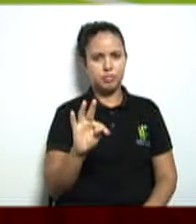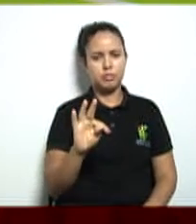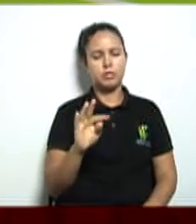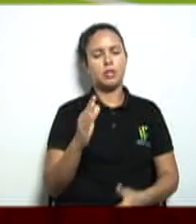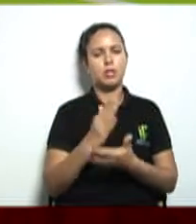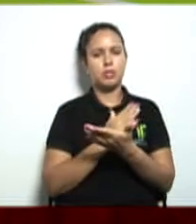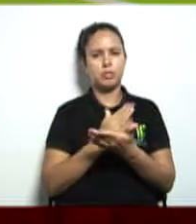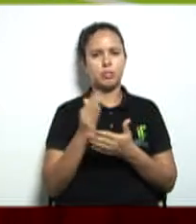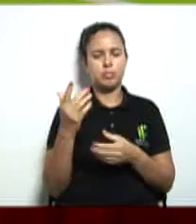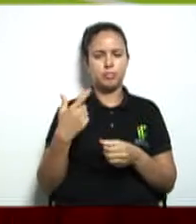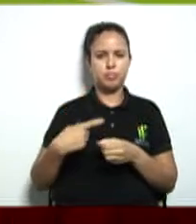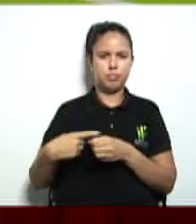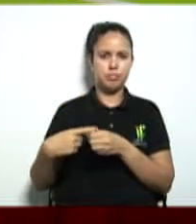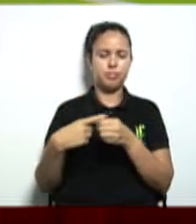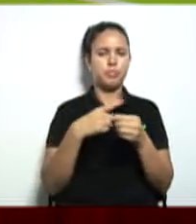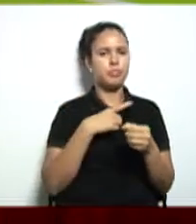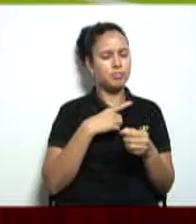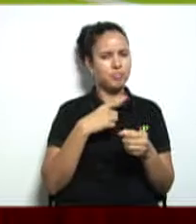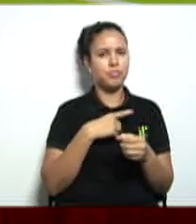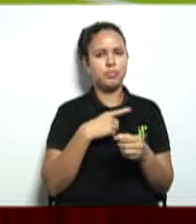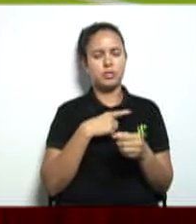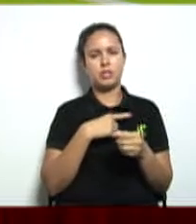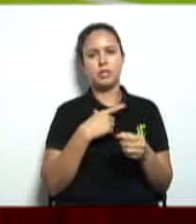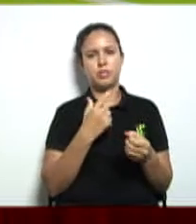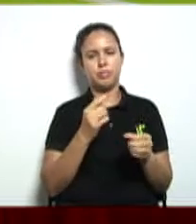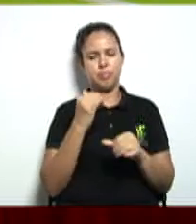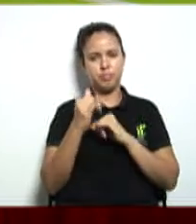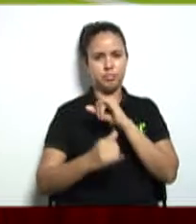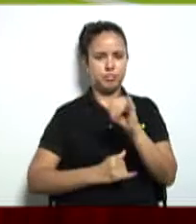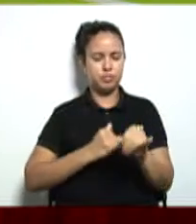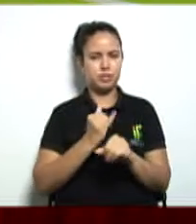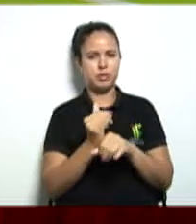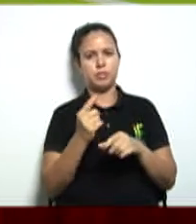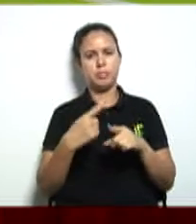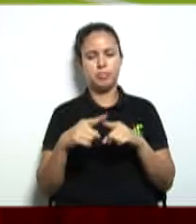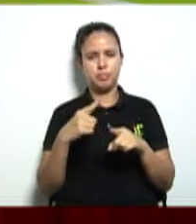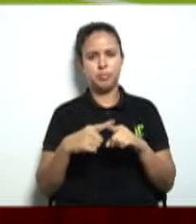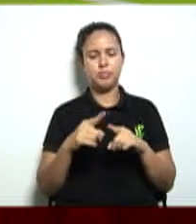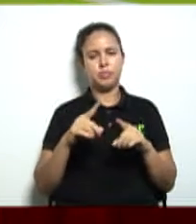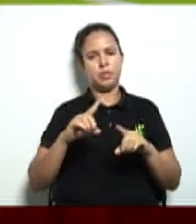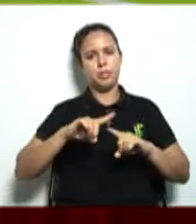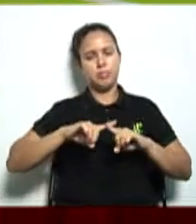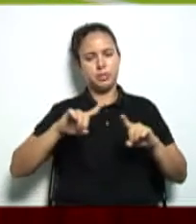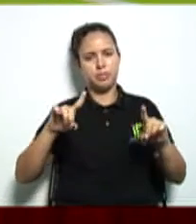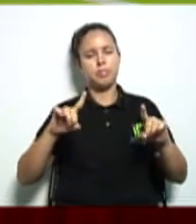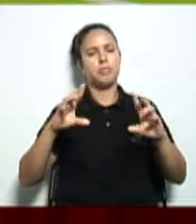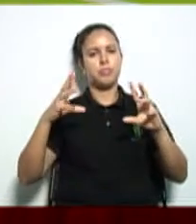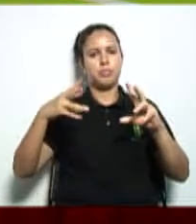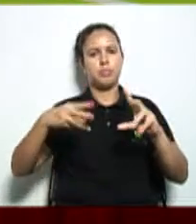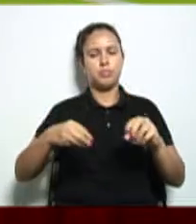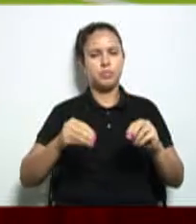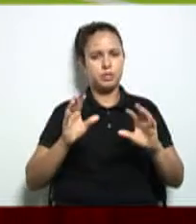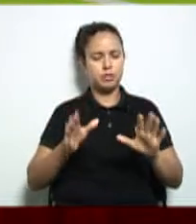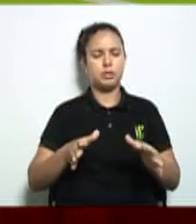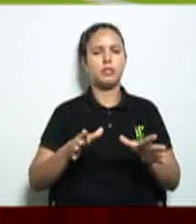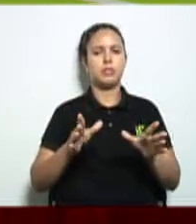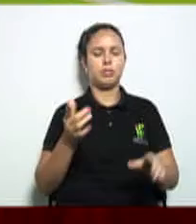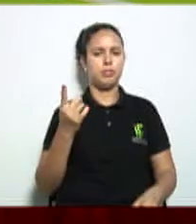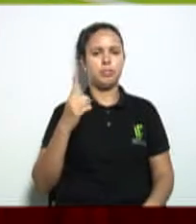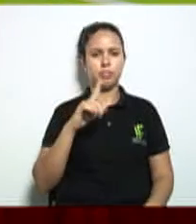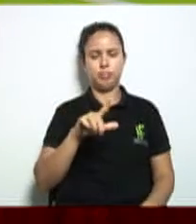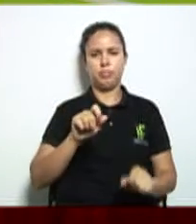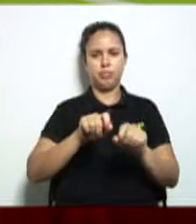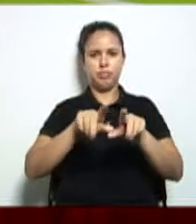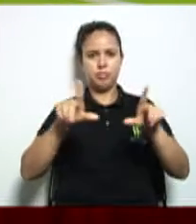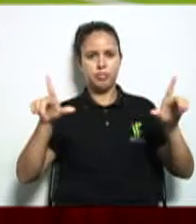algumas cidades que teve um probleminha lá na transmissão do sinal, mas a maioria já foi restabelecido, né? Que bom. Então, eu espero